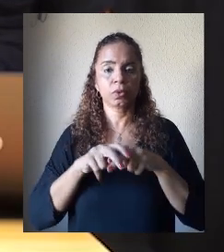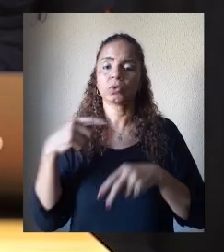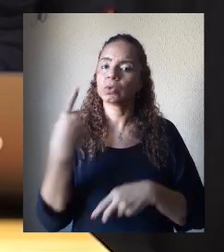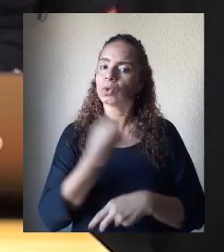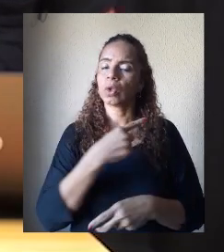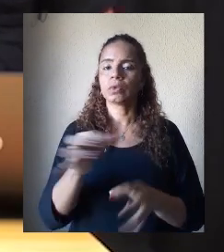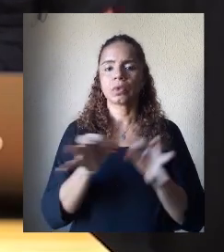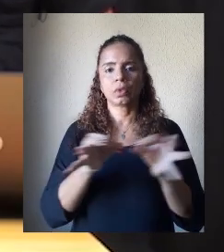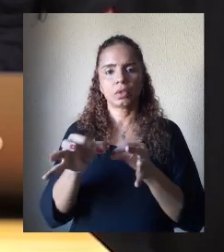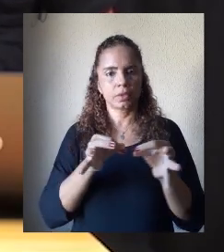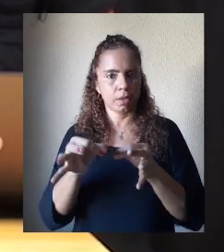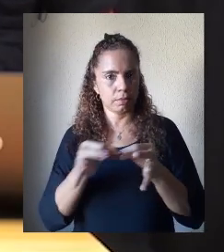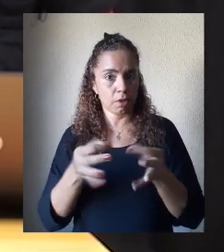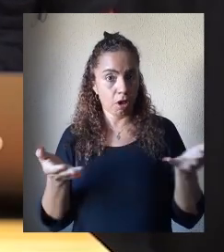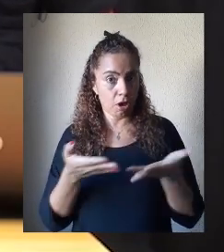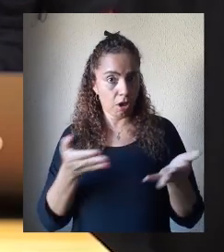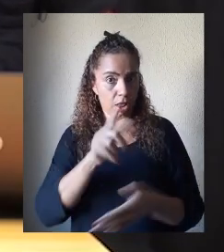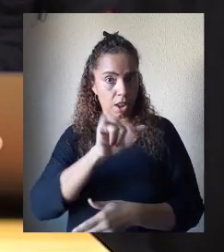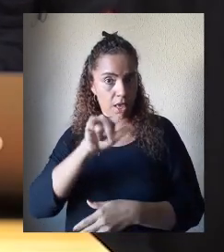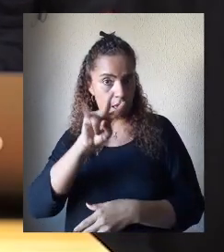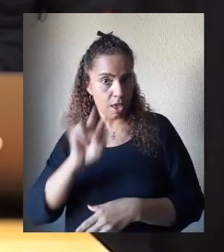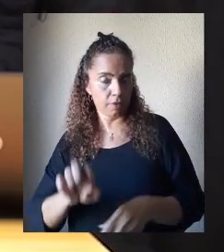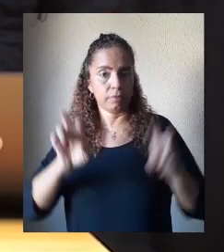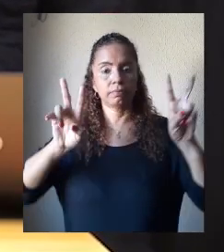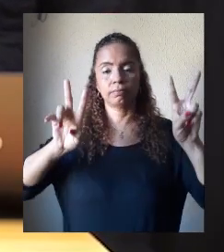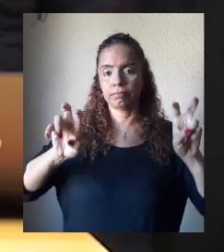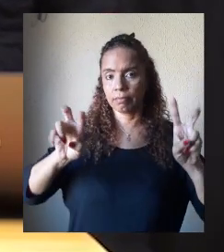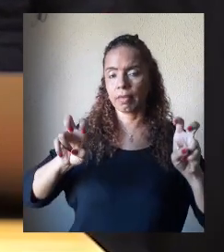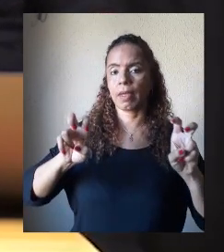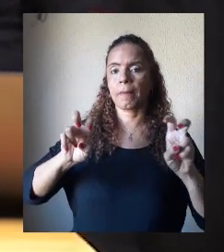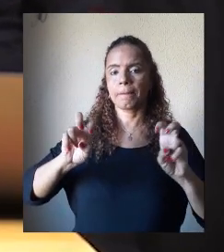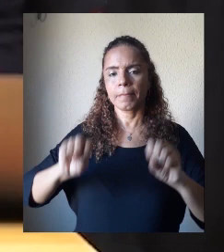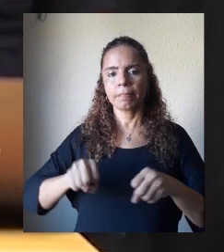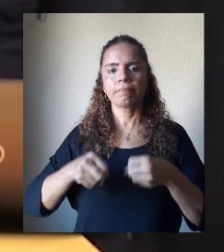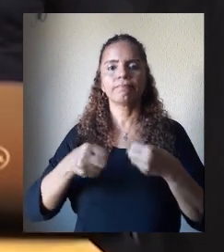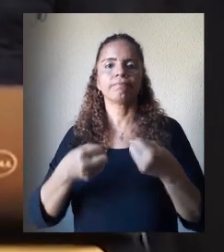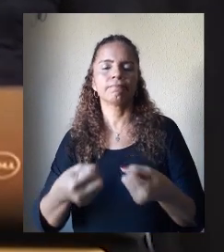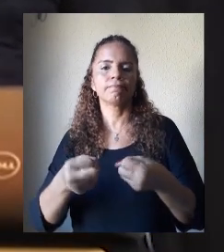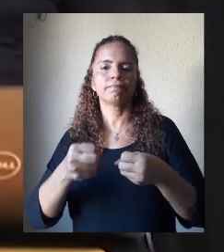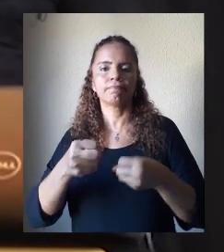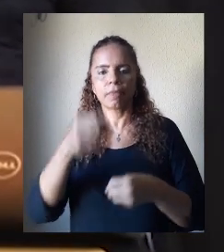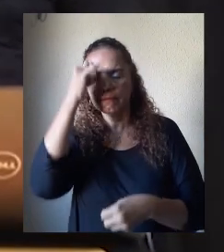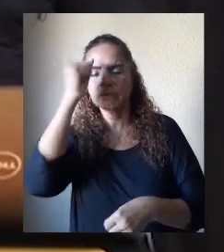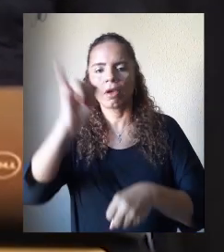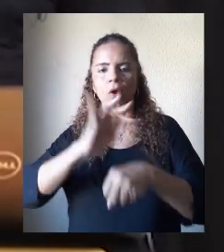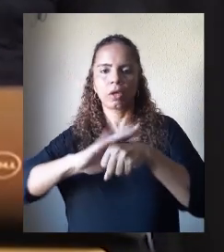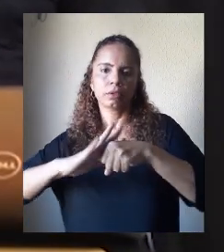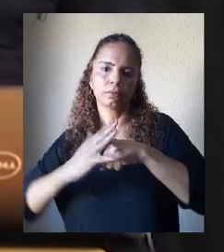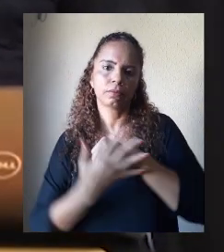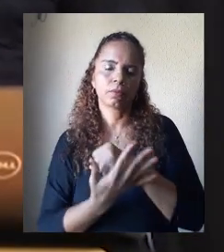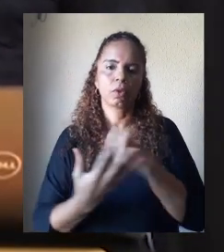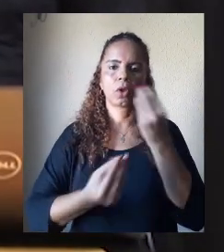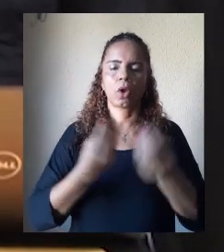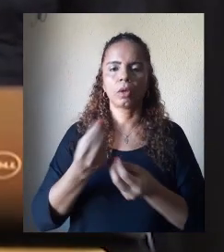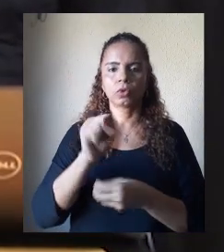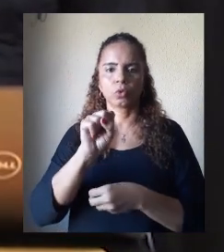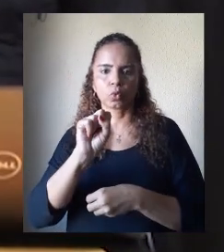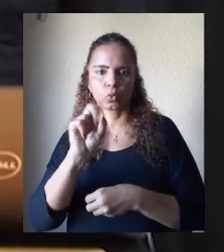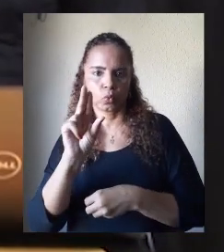gente pensou nessa live denominada Prevenção do Coronavírus e a importância do SUS no combate à